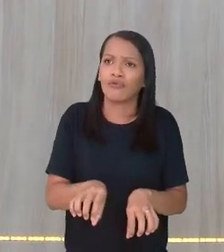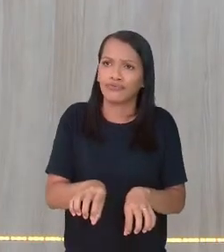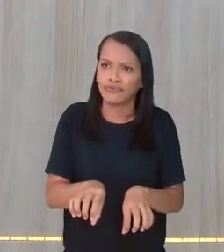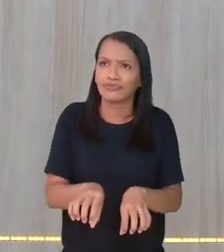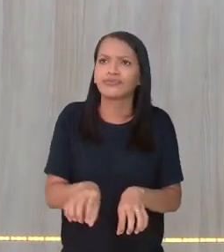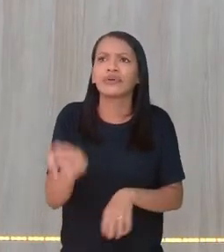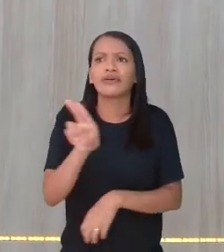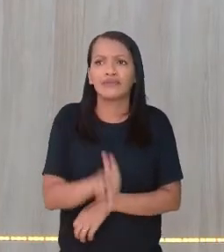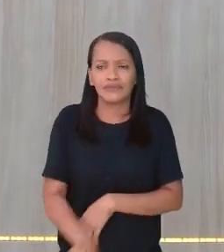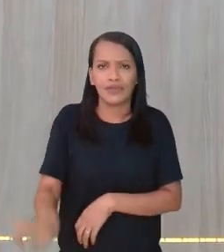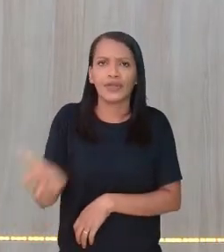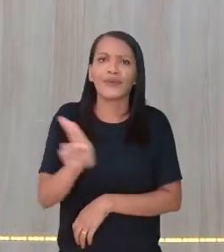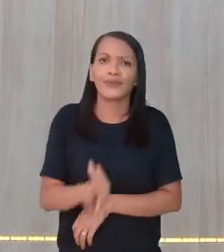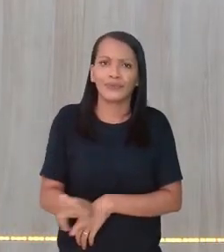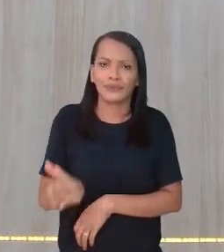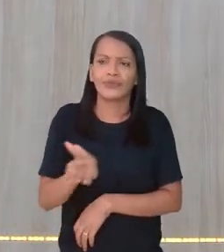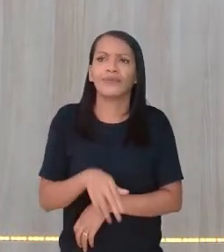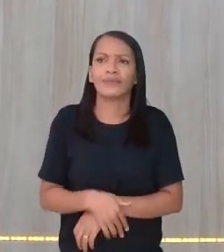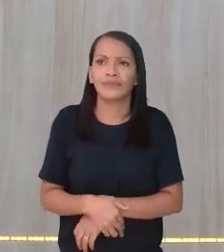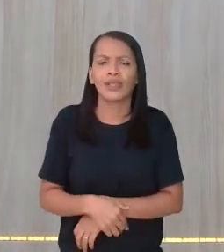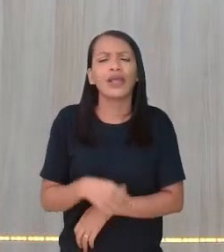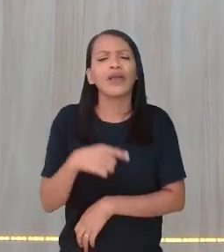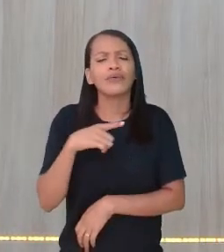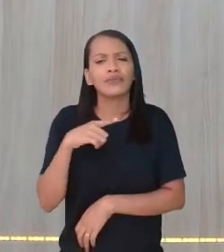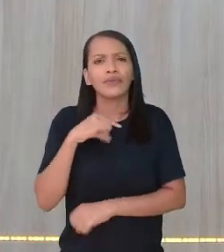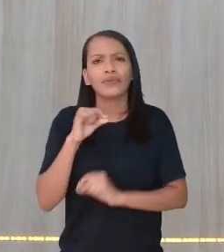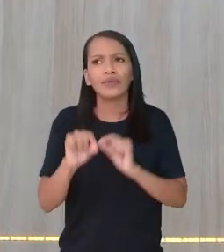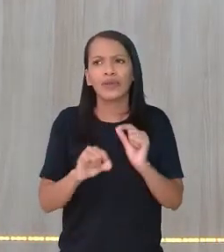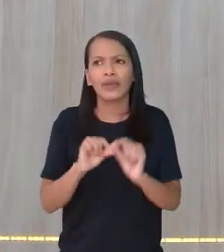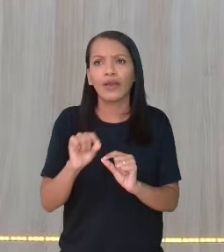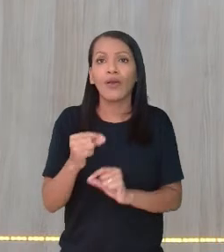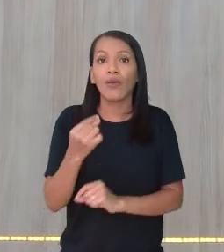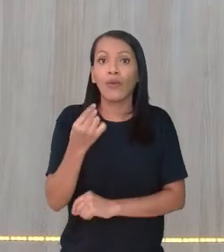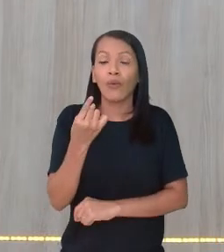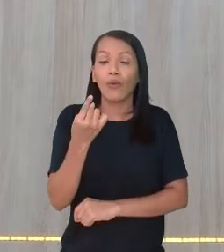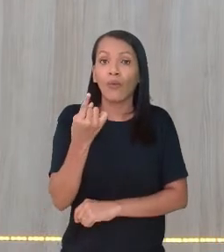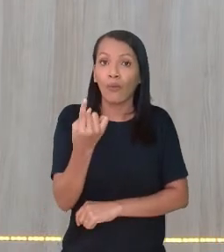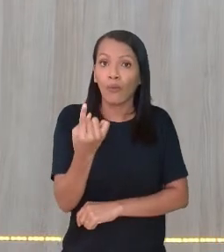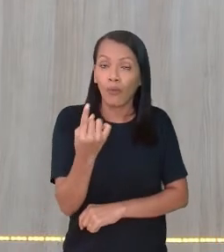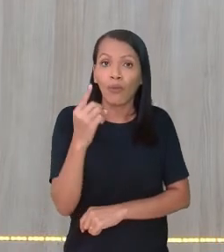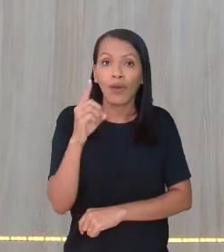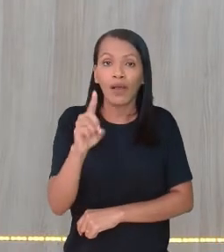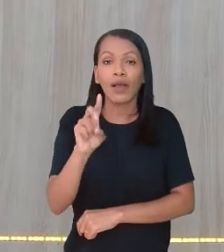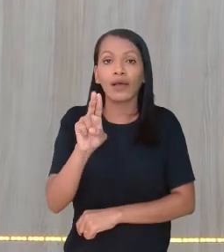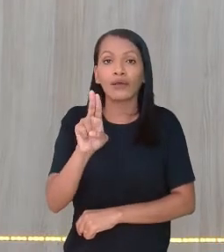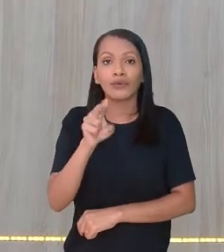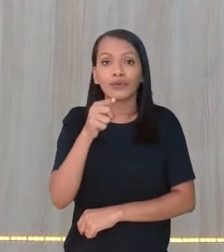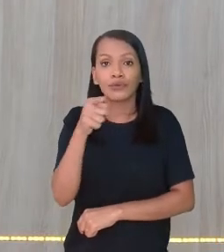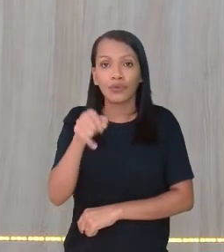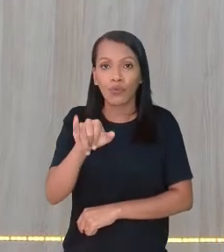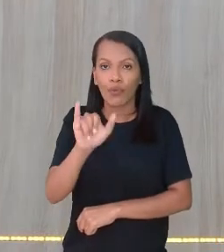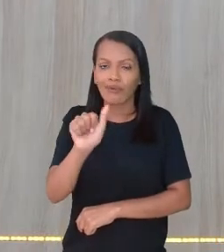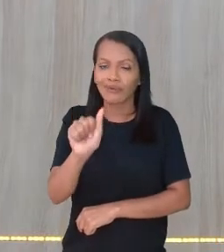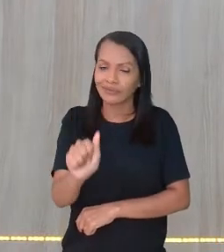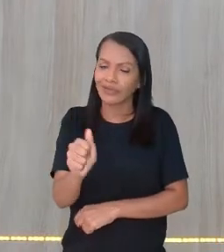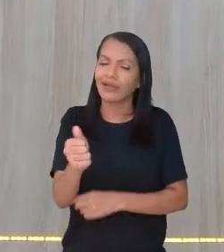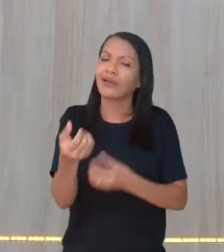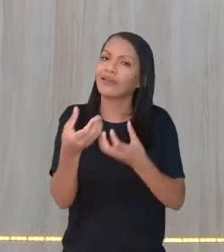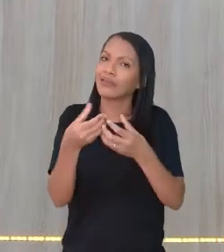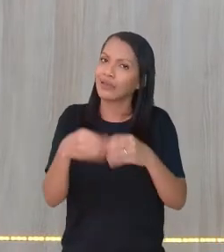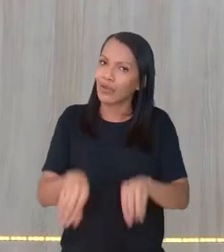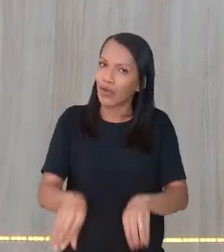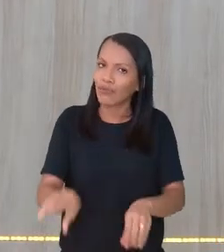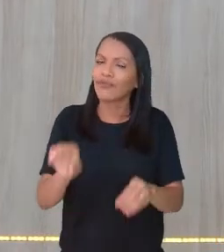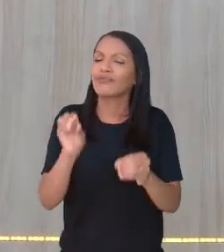que eu tenho 1/2, certo? E ela vai usar 1/3 para fazer um bolo,